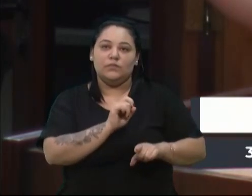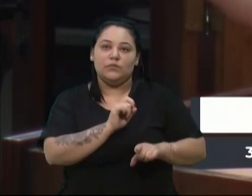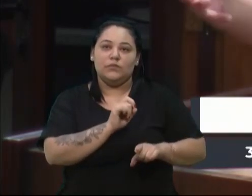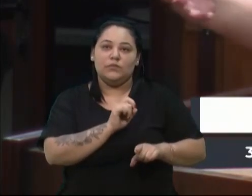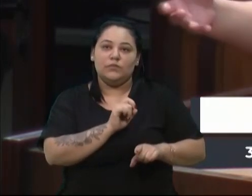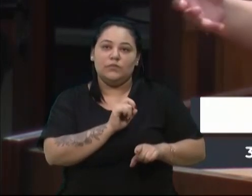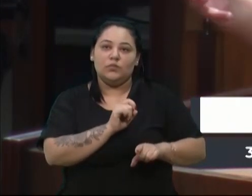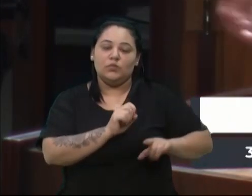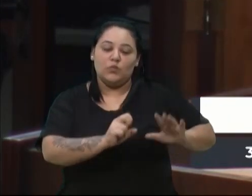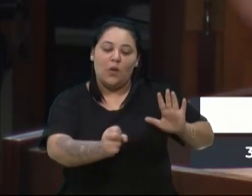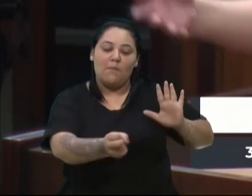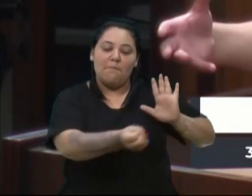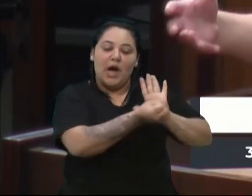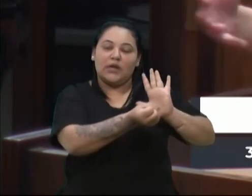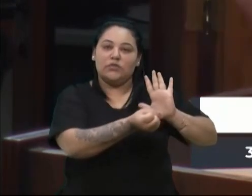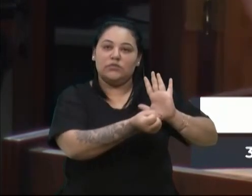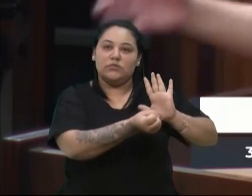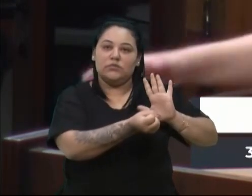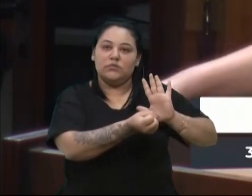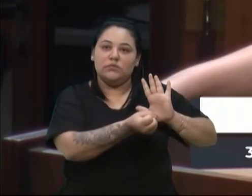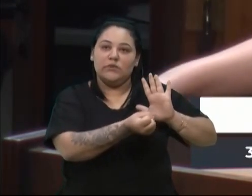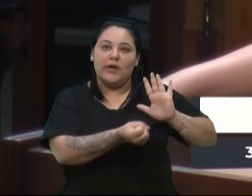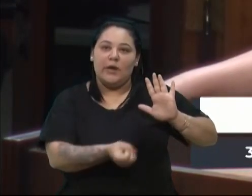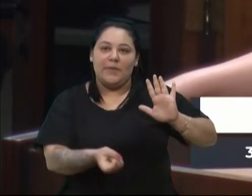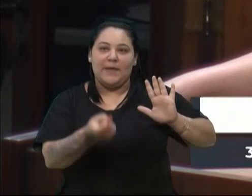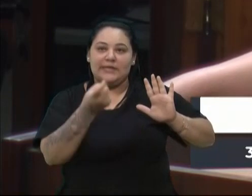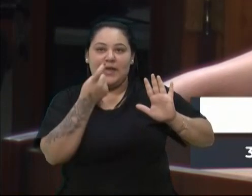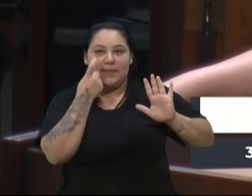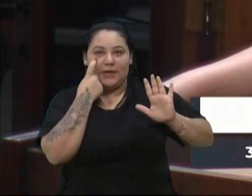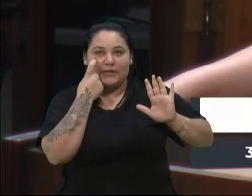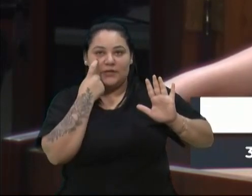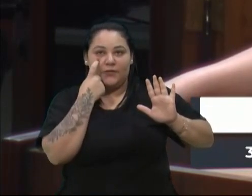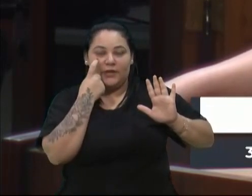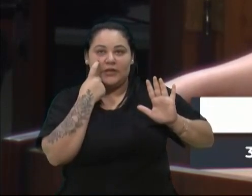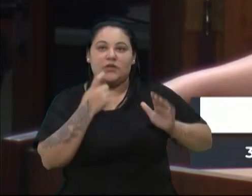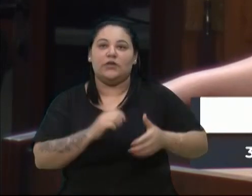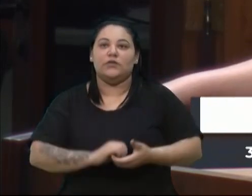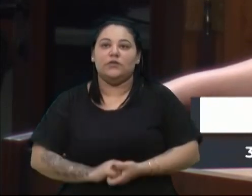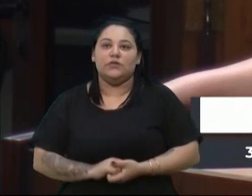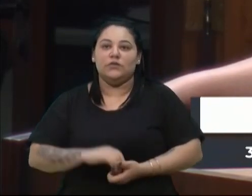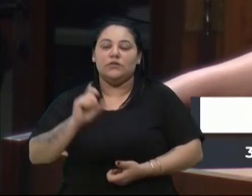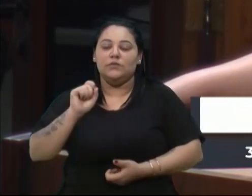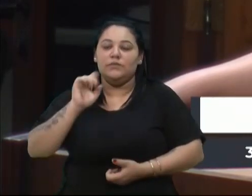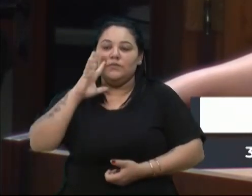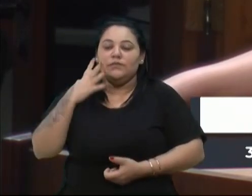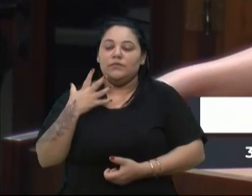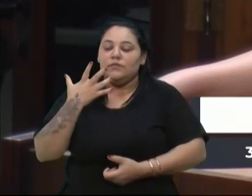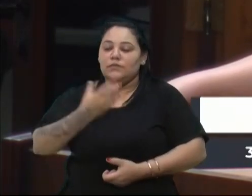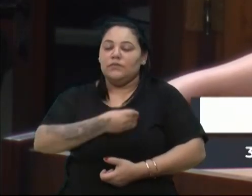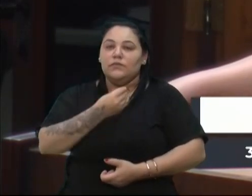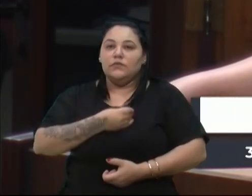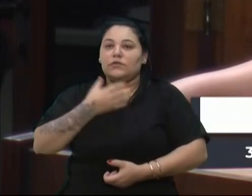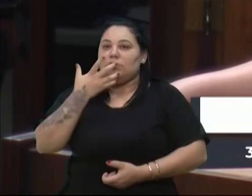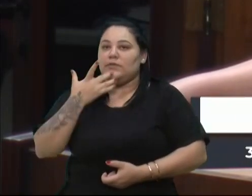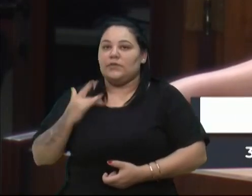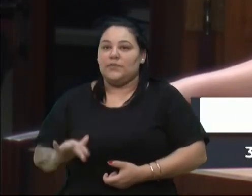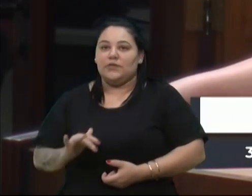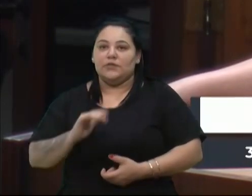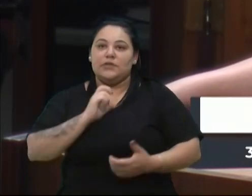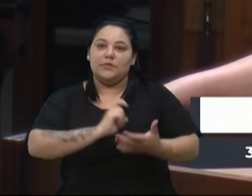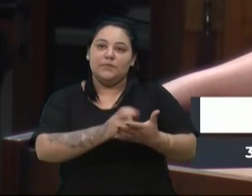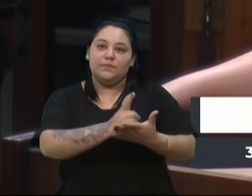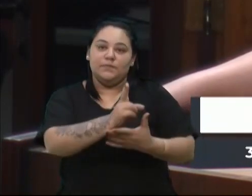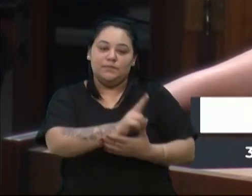o impacto que isso gera na vida dessas crianças. E eu sempre vou me utilizar